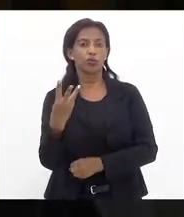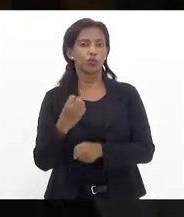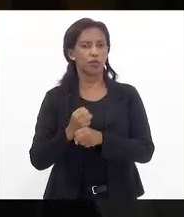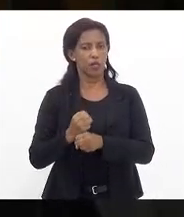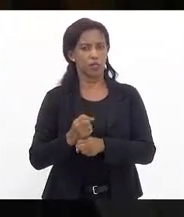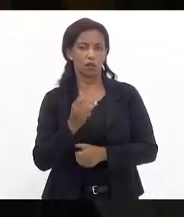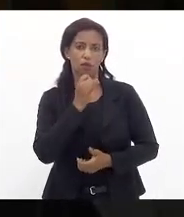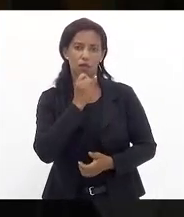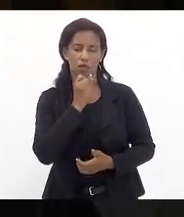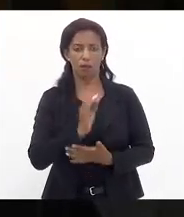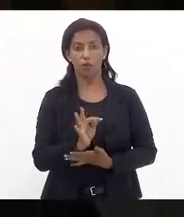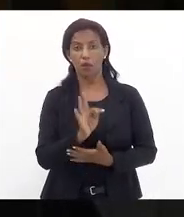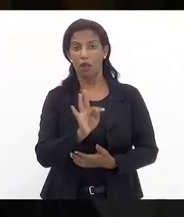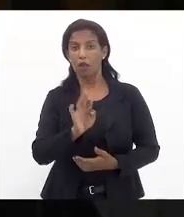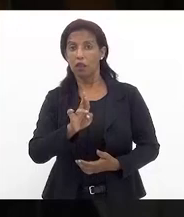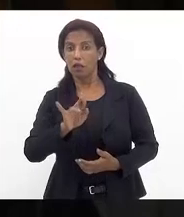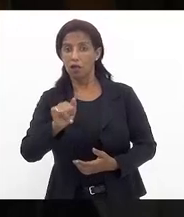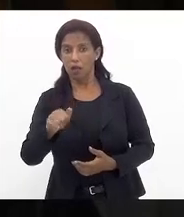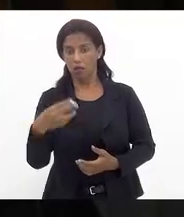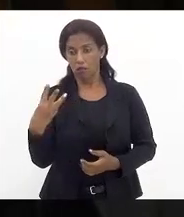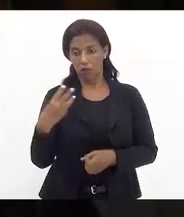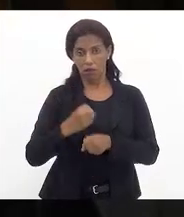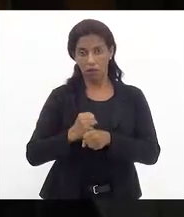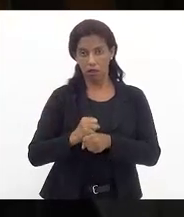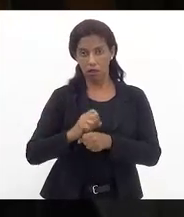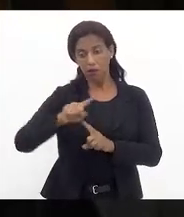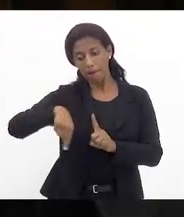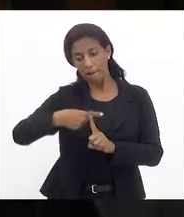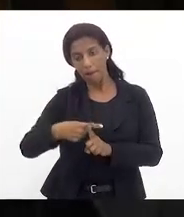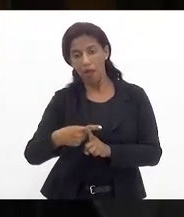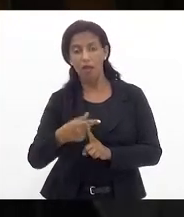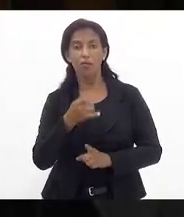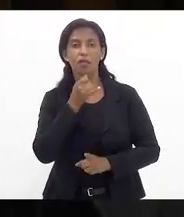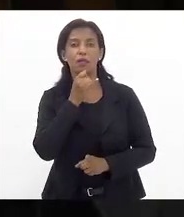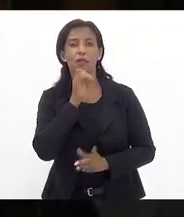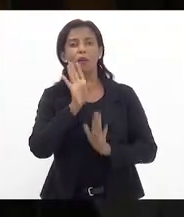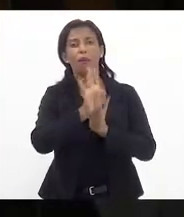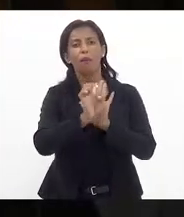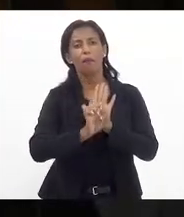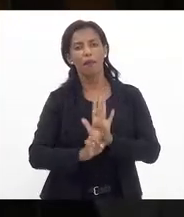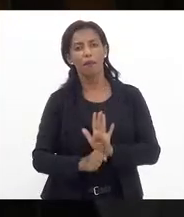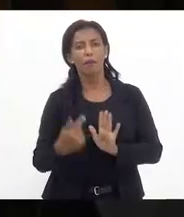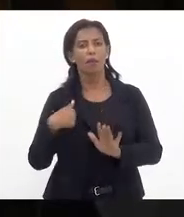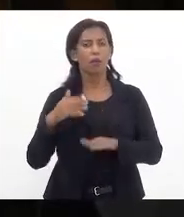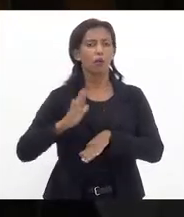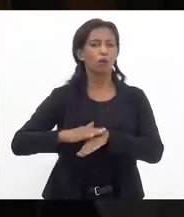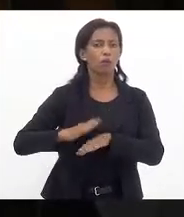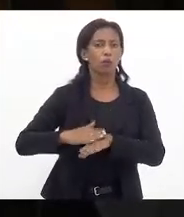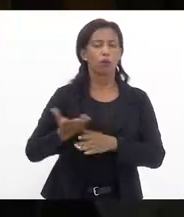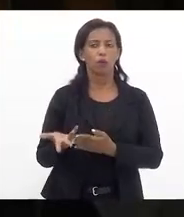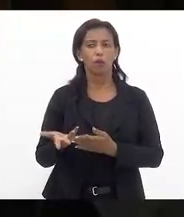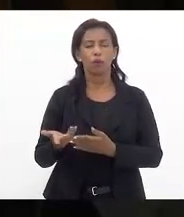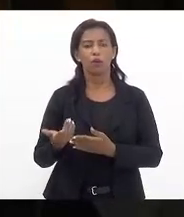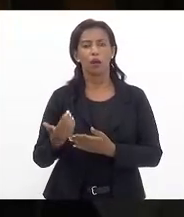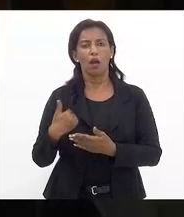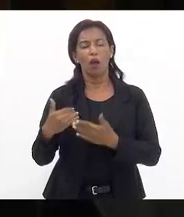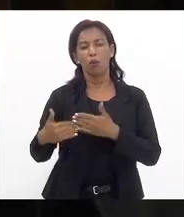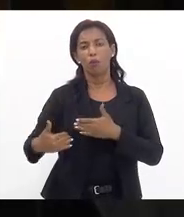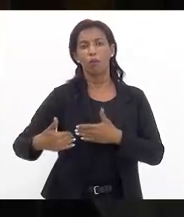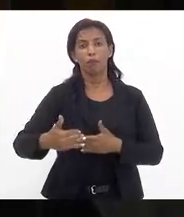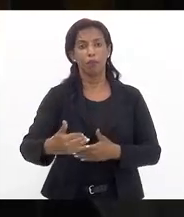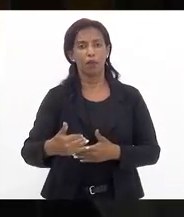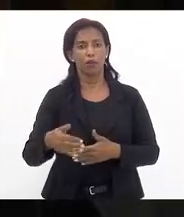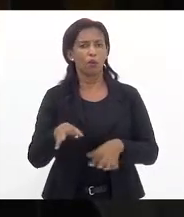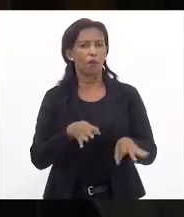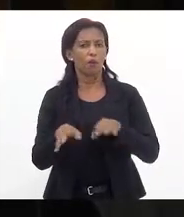Por exemplo, triênio cumprido os 3 anos, mas, por exemplo, uma emenda que eu fiz, que o servidor comprove ao longo desses 3 anos uma